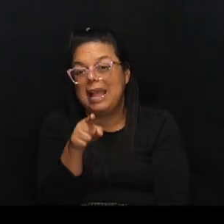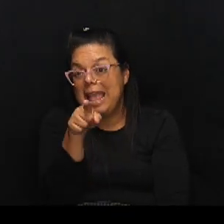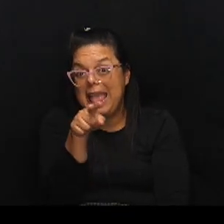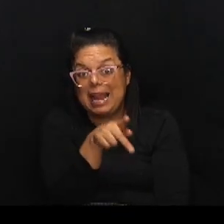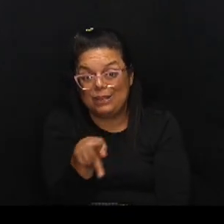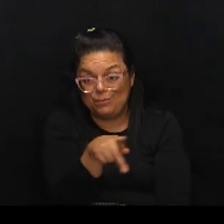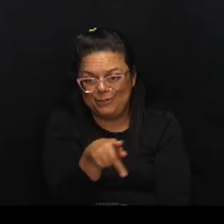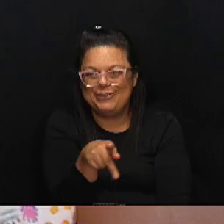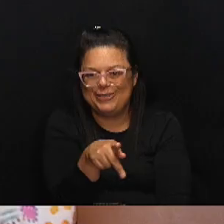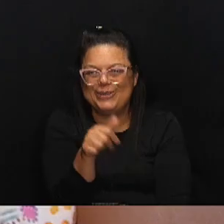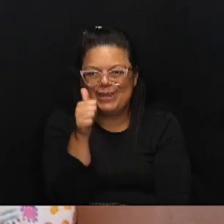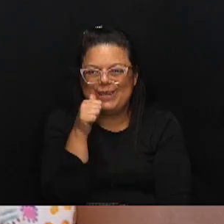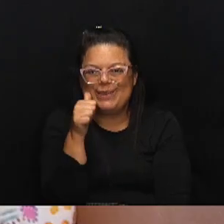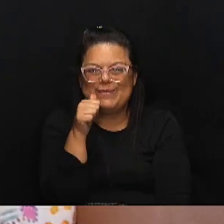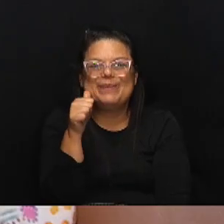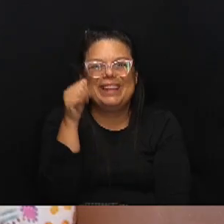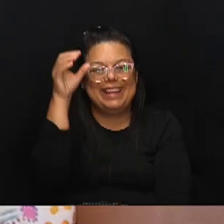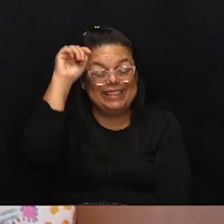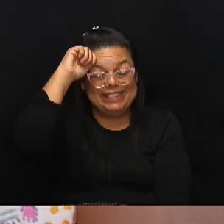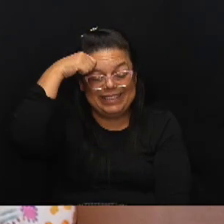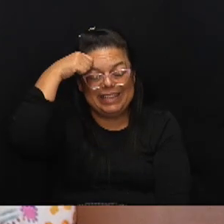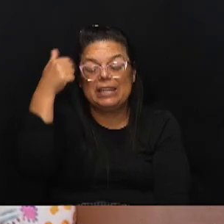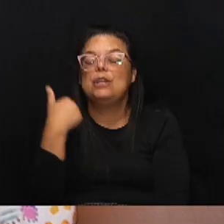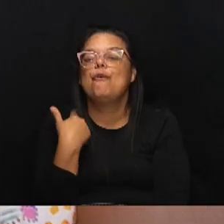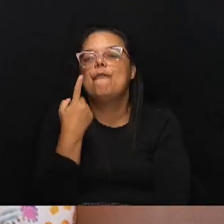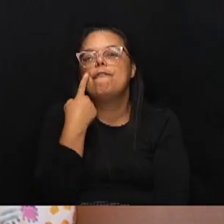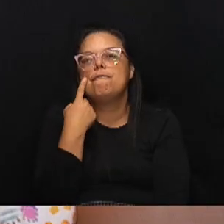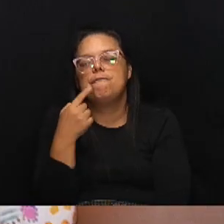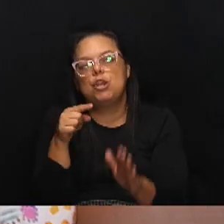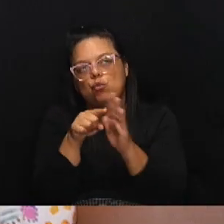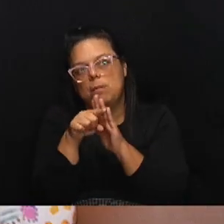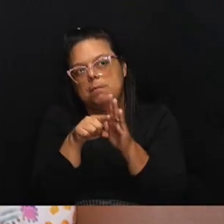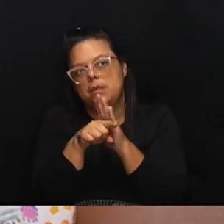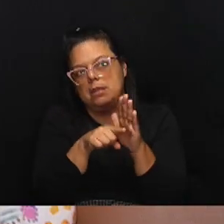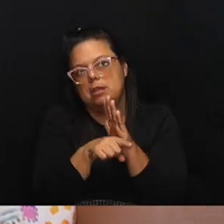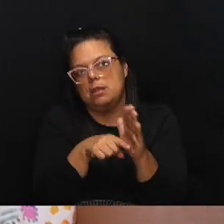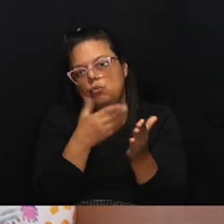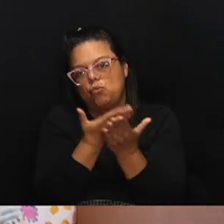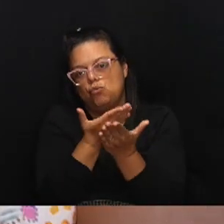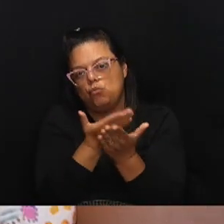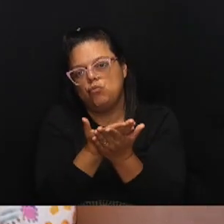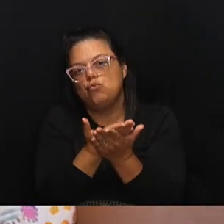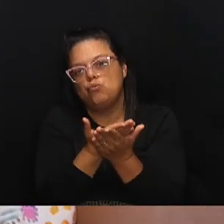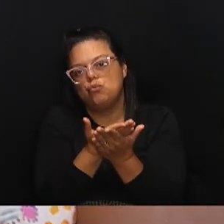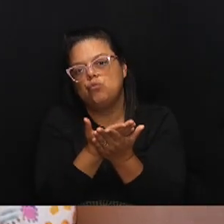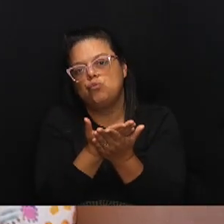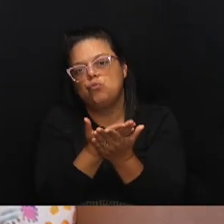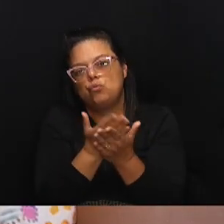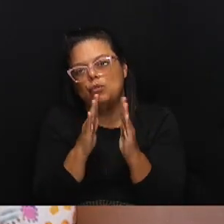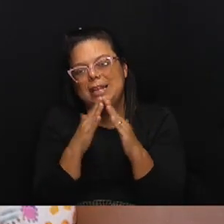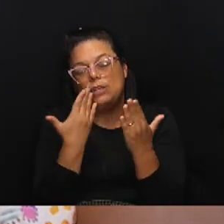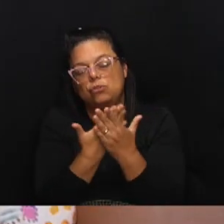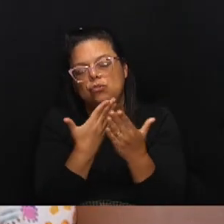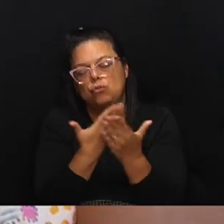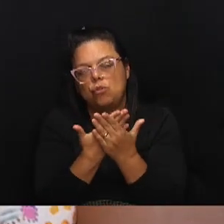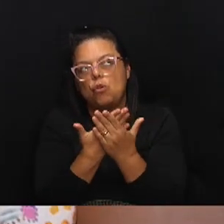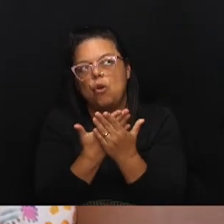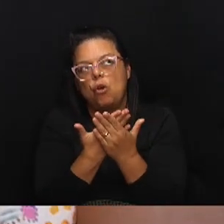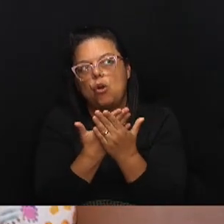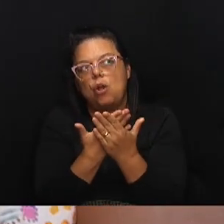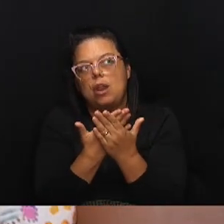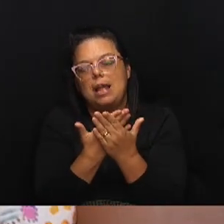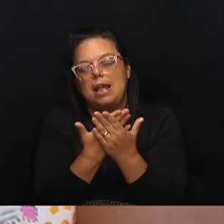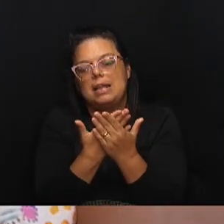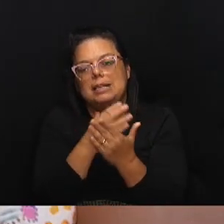são mulheres negras. Eu vi um estudo em que uma pesquisadora, ela vai estudar a escola do Antônio Cesarino, das irmãs